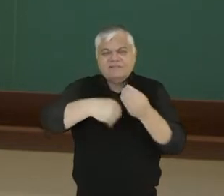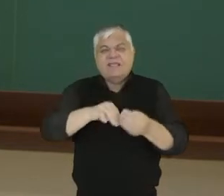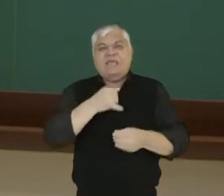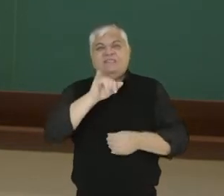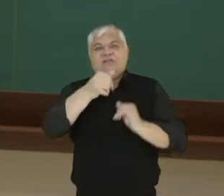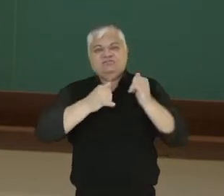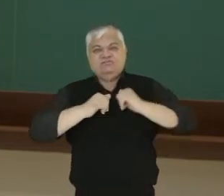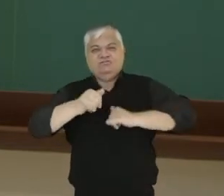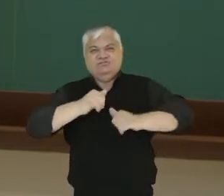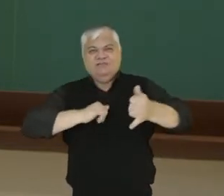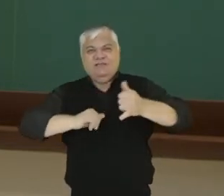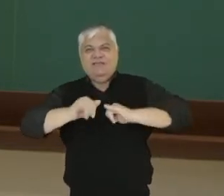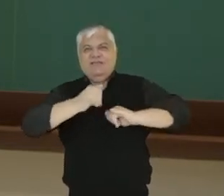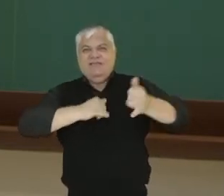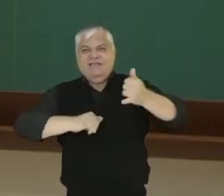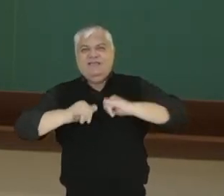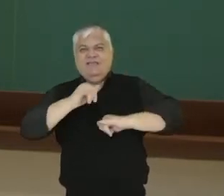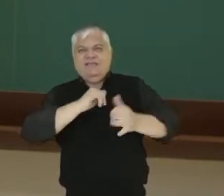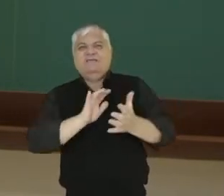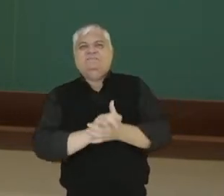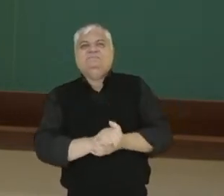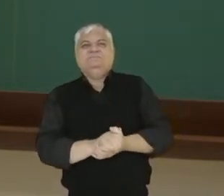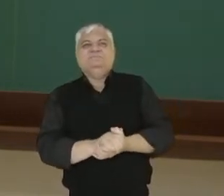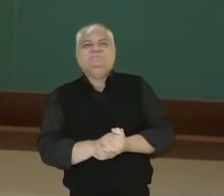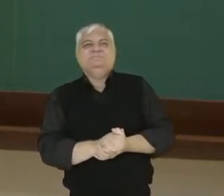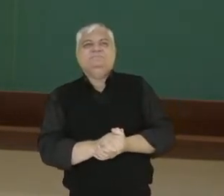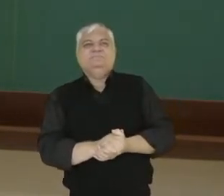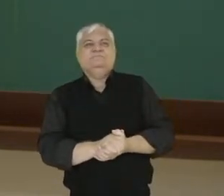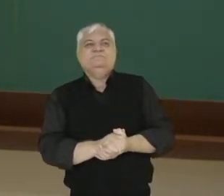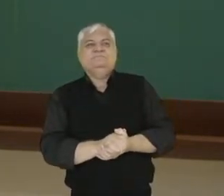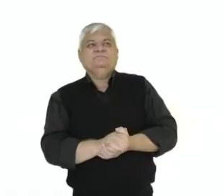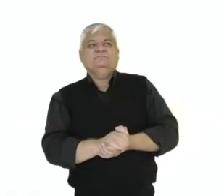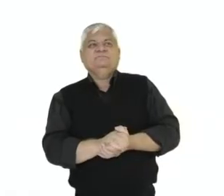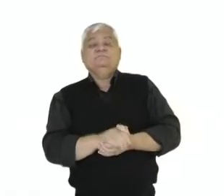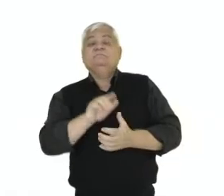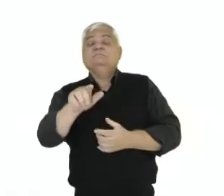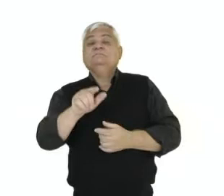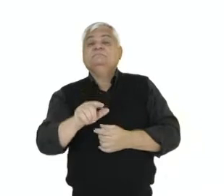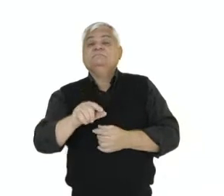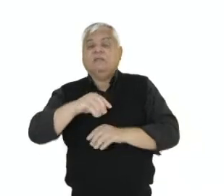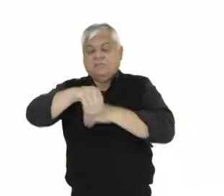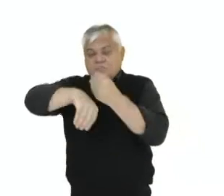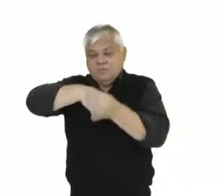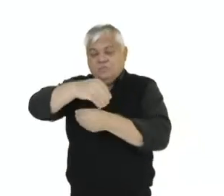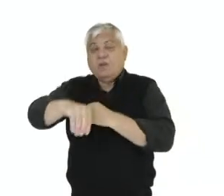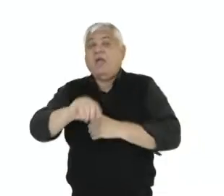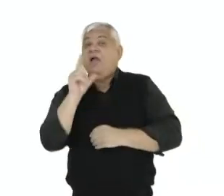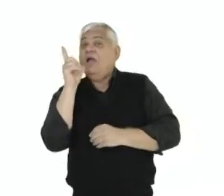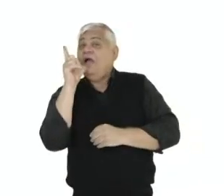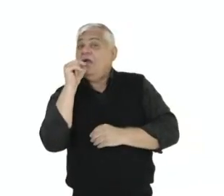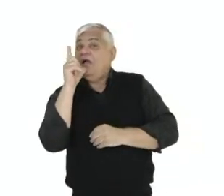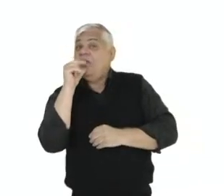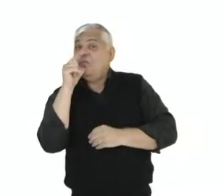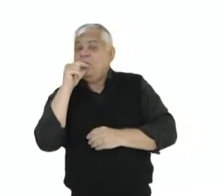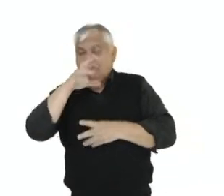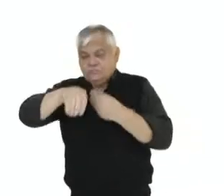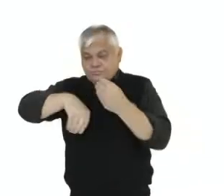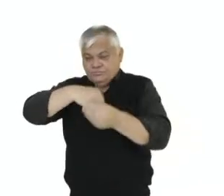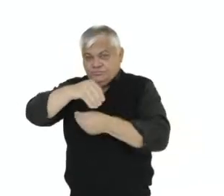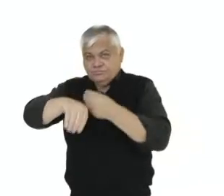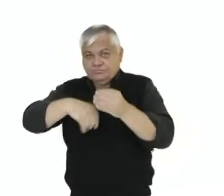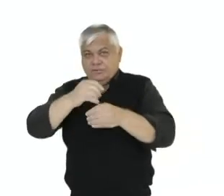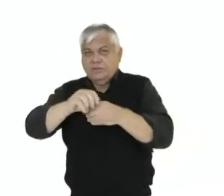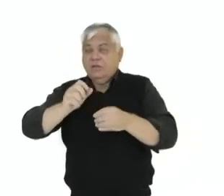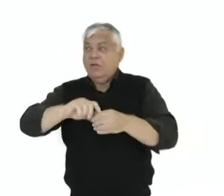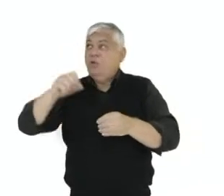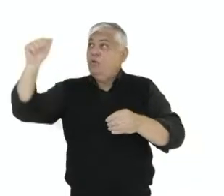energia para a estrela. Junto com a água, a luz visível que penetra na